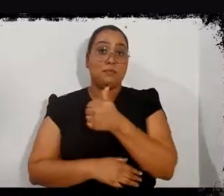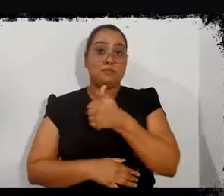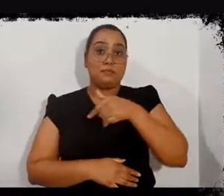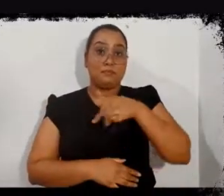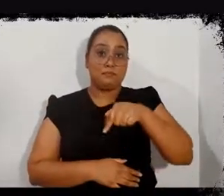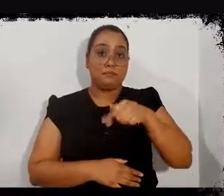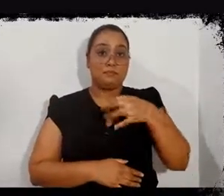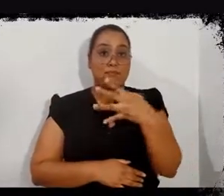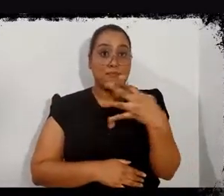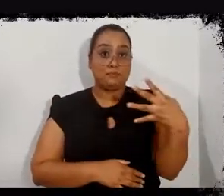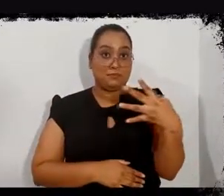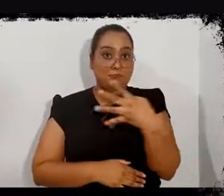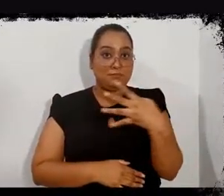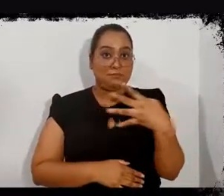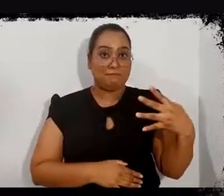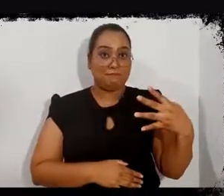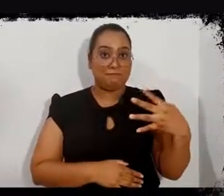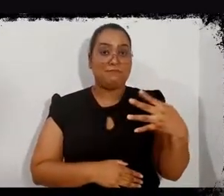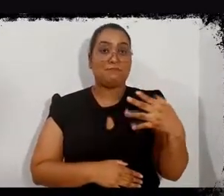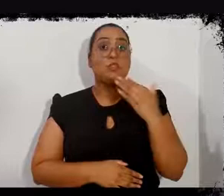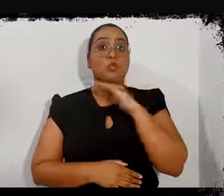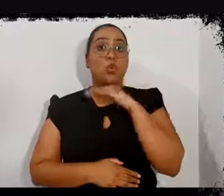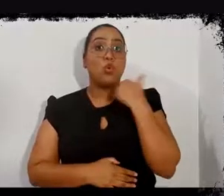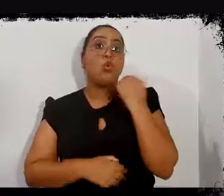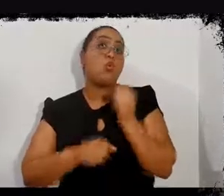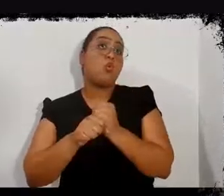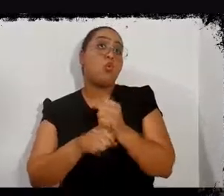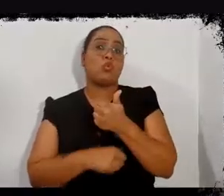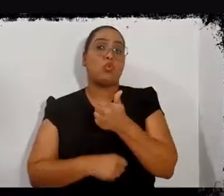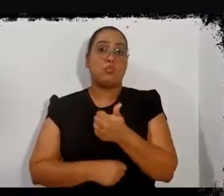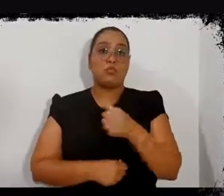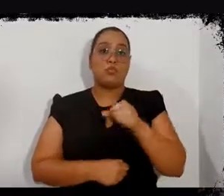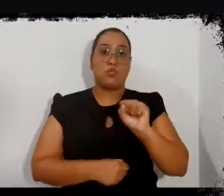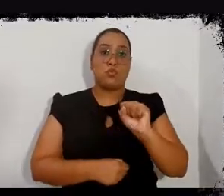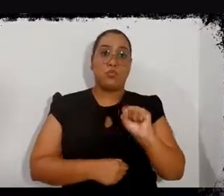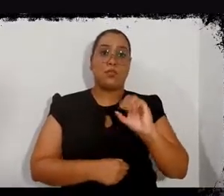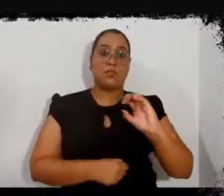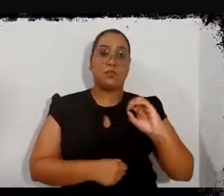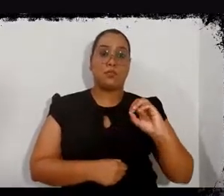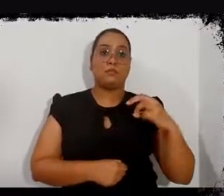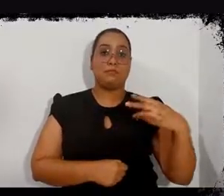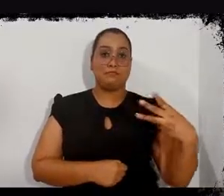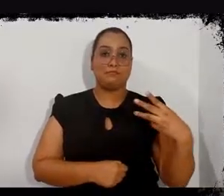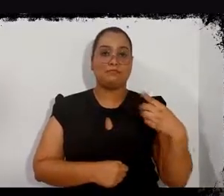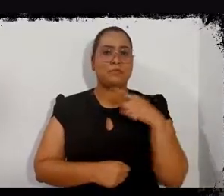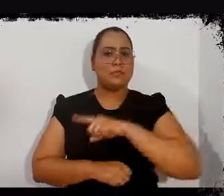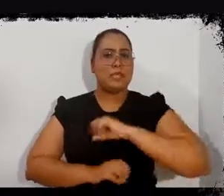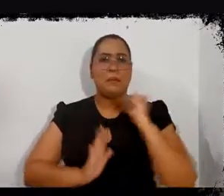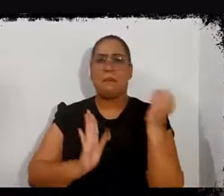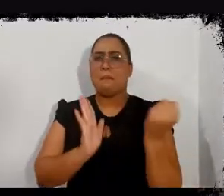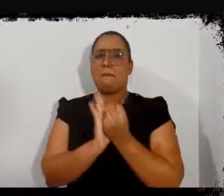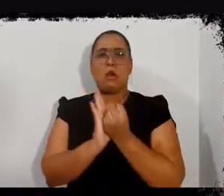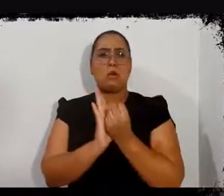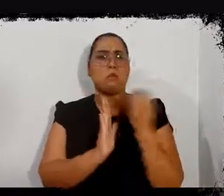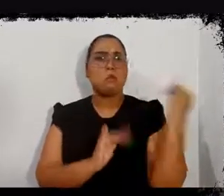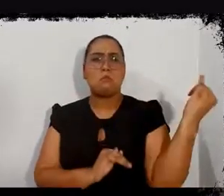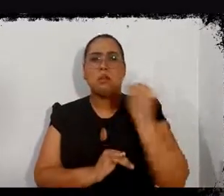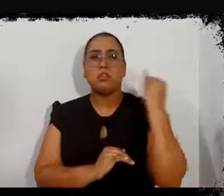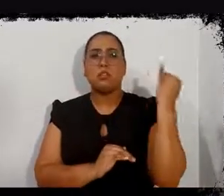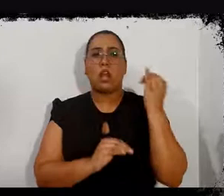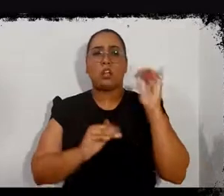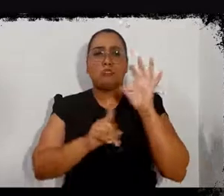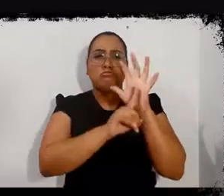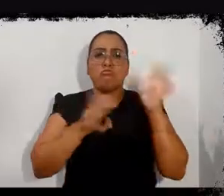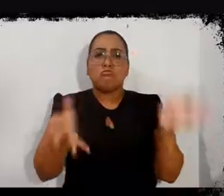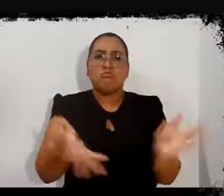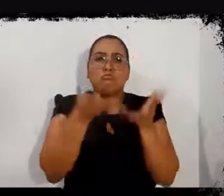1744, morreu em 1803 e foi um importante influenciador do